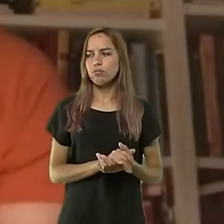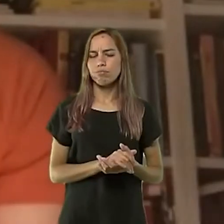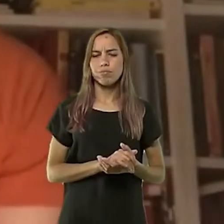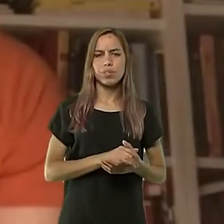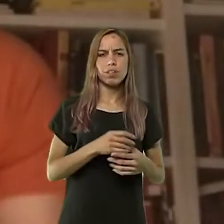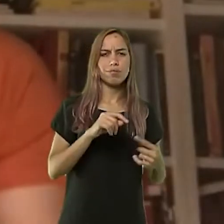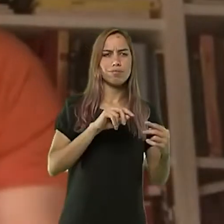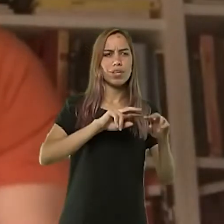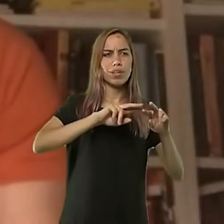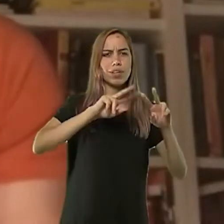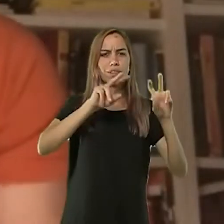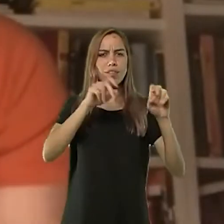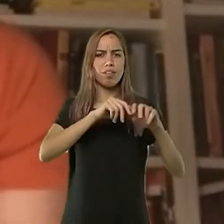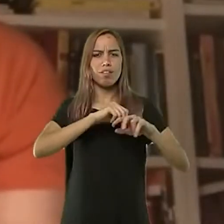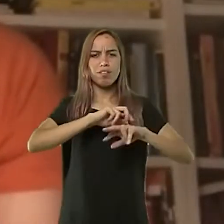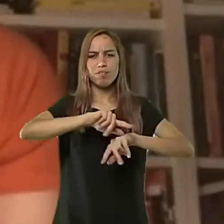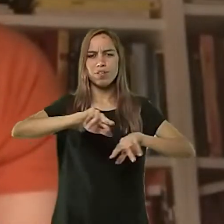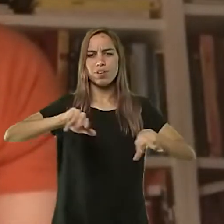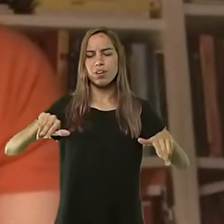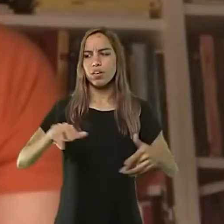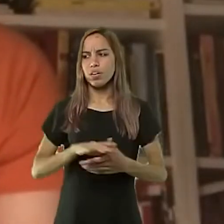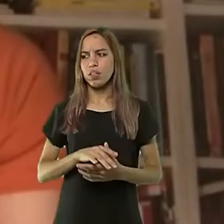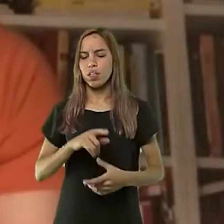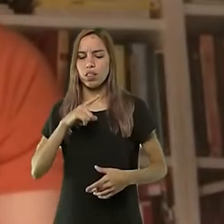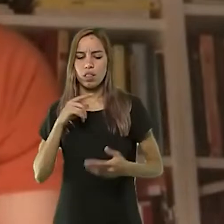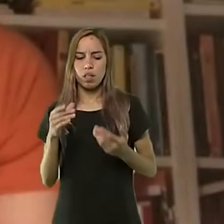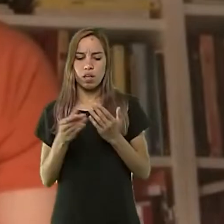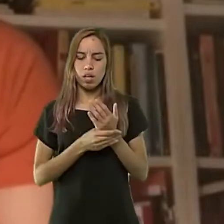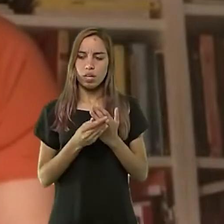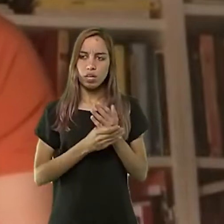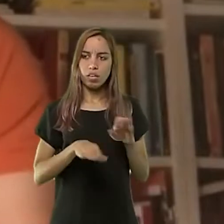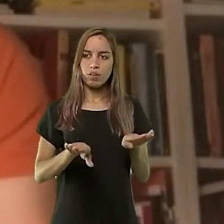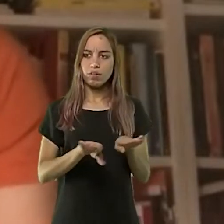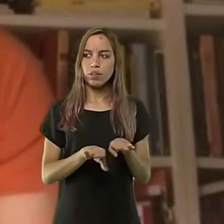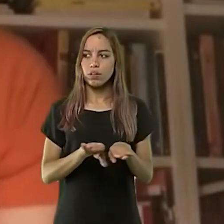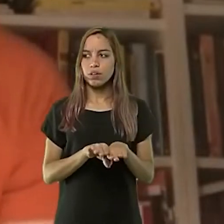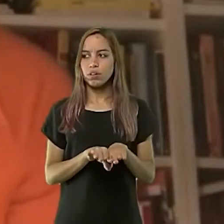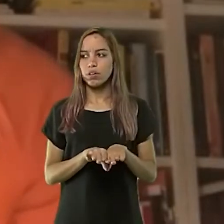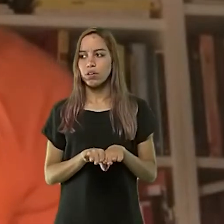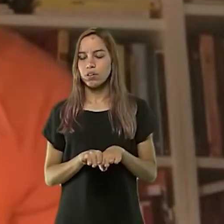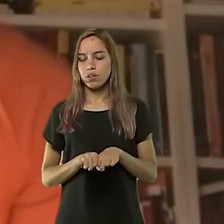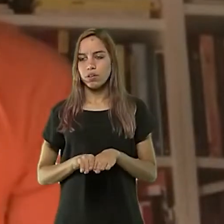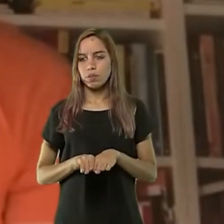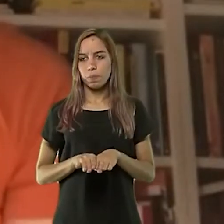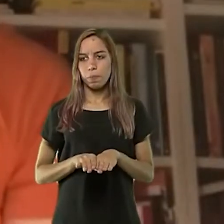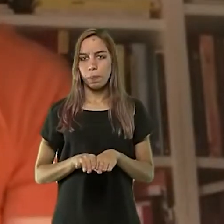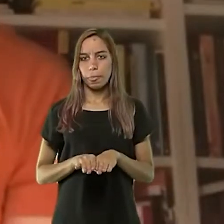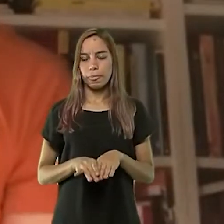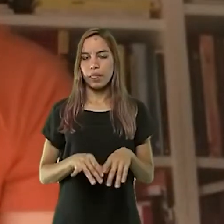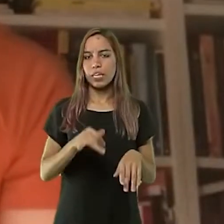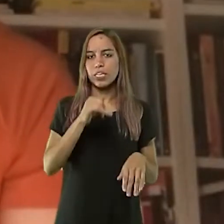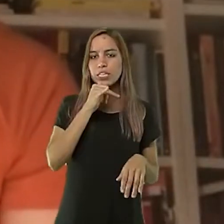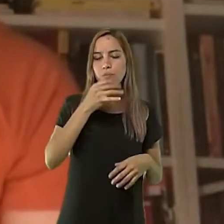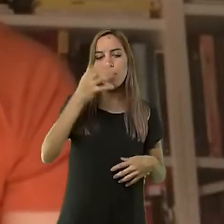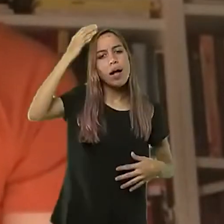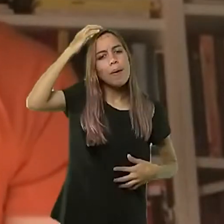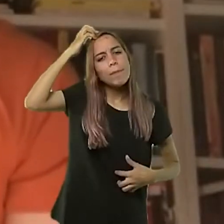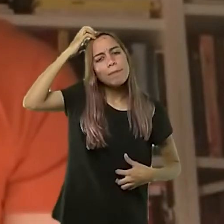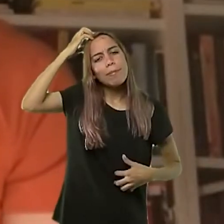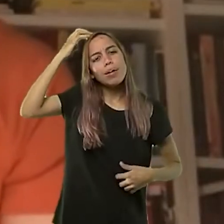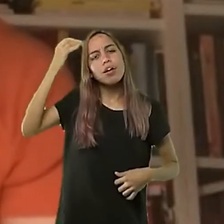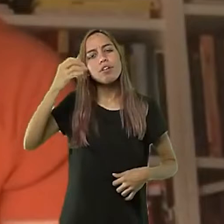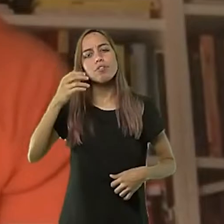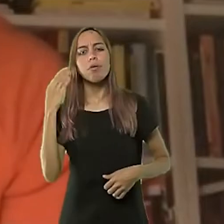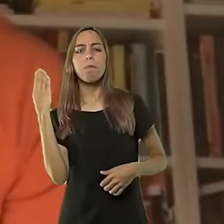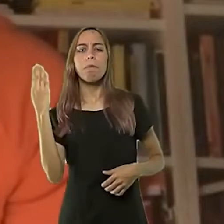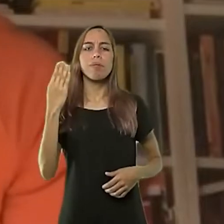Tenho um livro cujo tema faz parte da antropologia, chamado Macaco Bêbado Foi à Ópera, e que